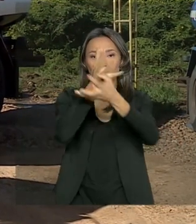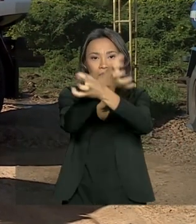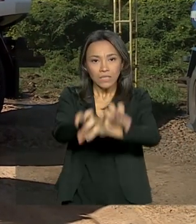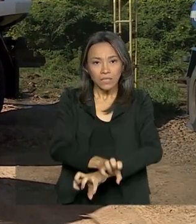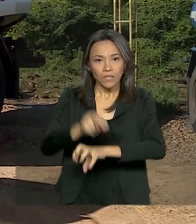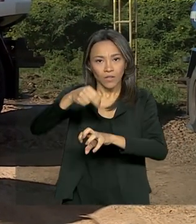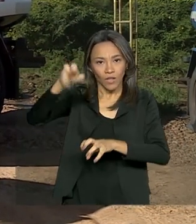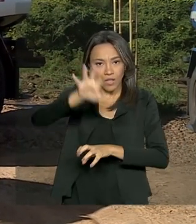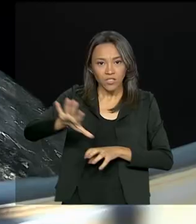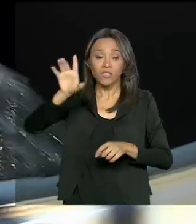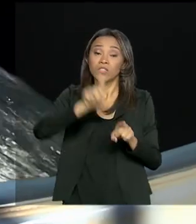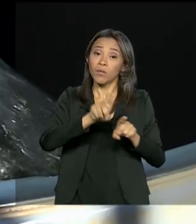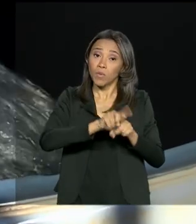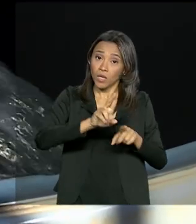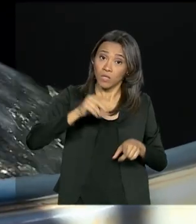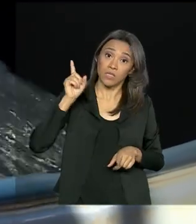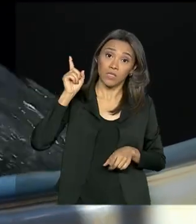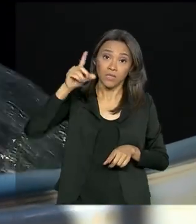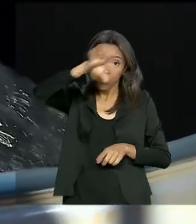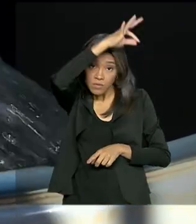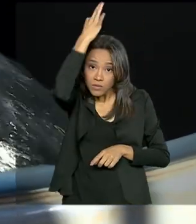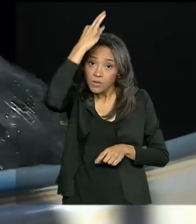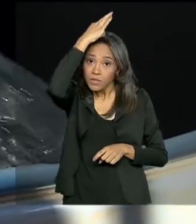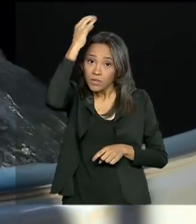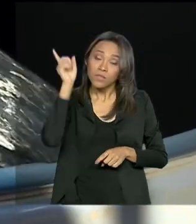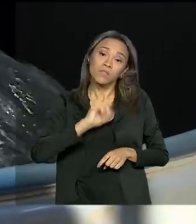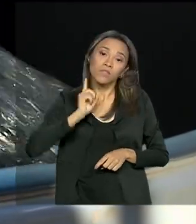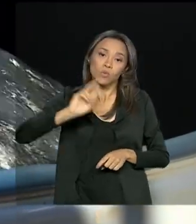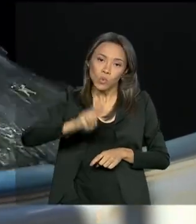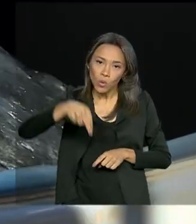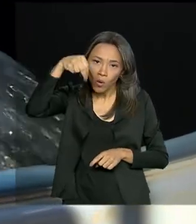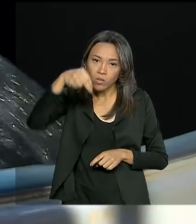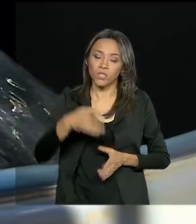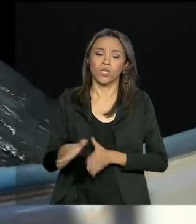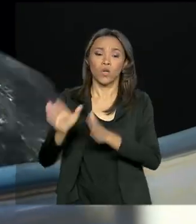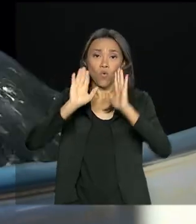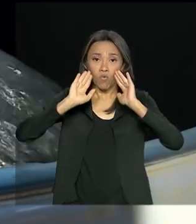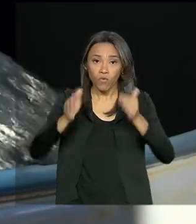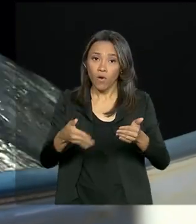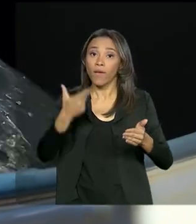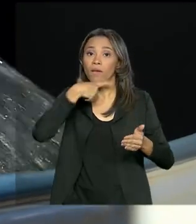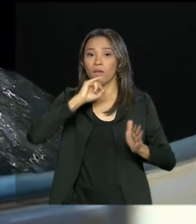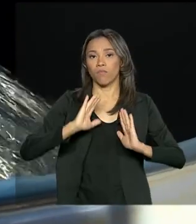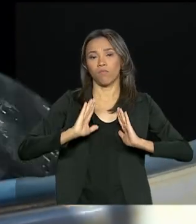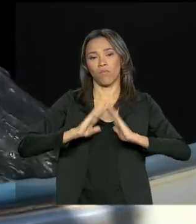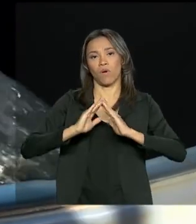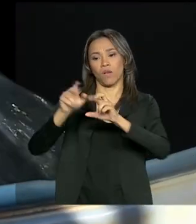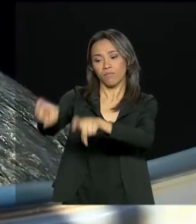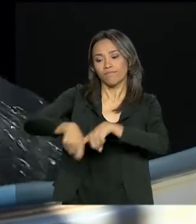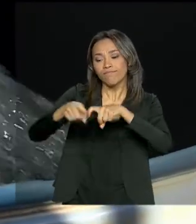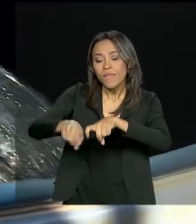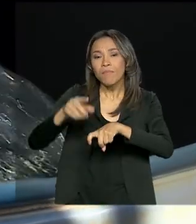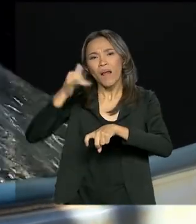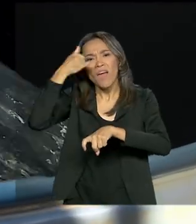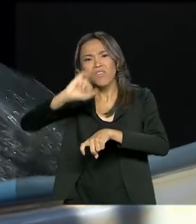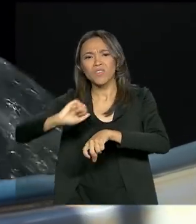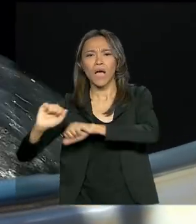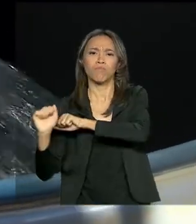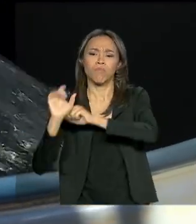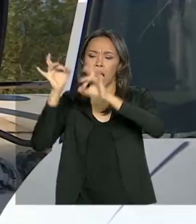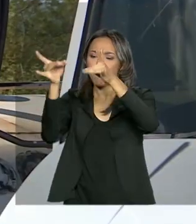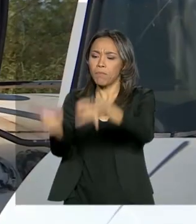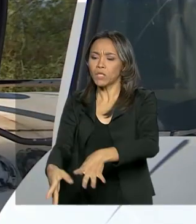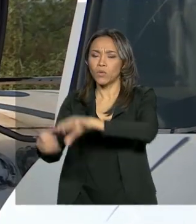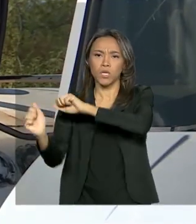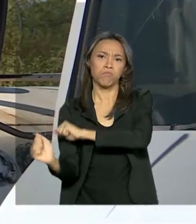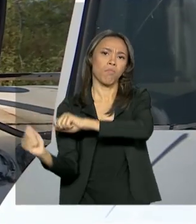Gerais e Espírito Santo. O alvo prioritário é a população rural, com o objetivo de conter o êxodo rural e garantir o